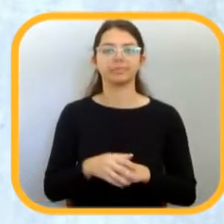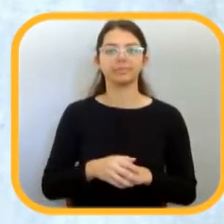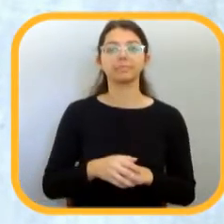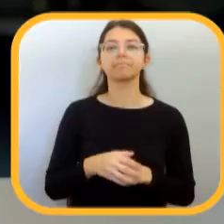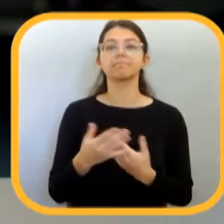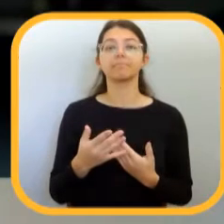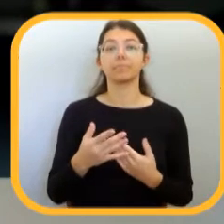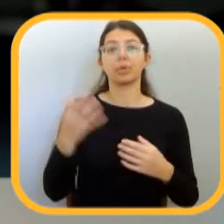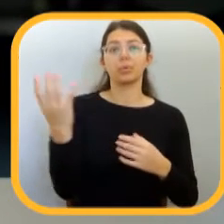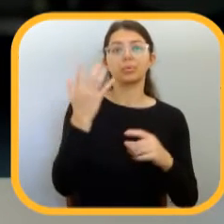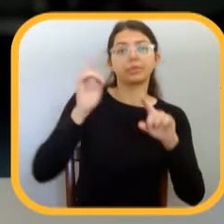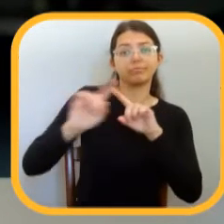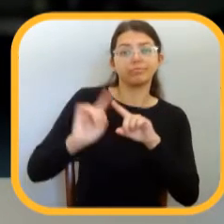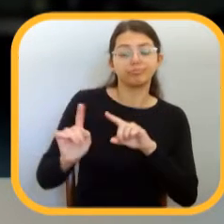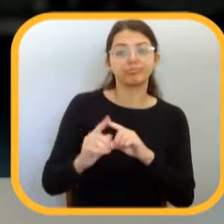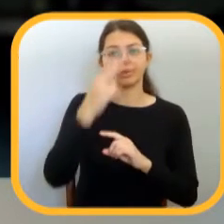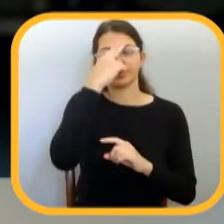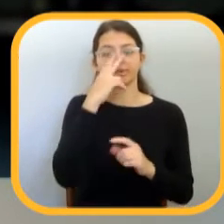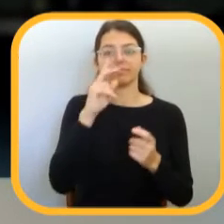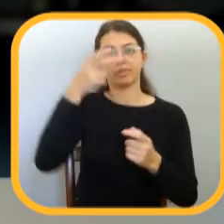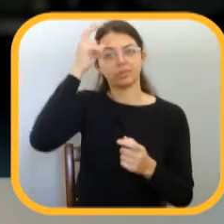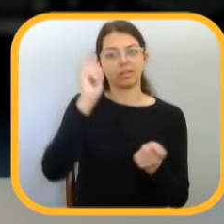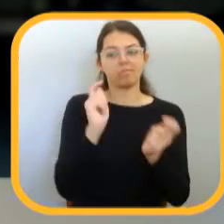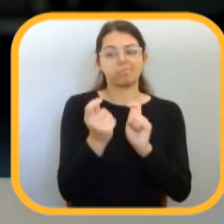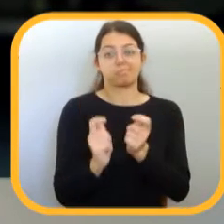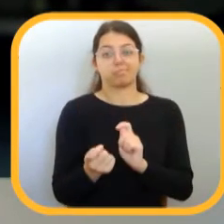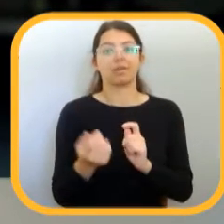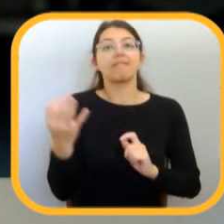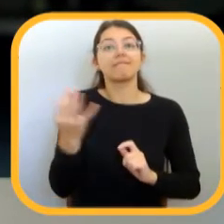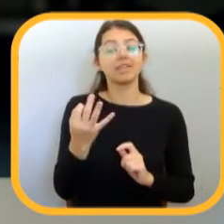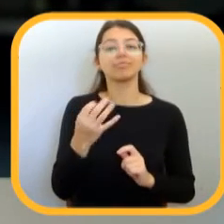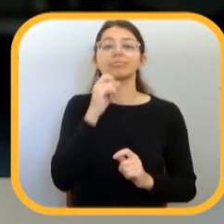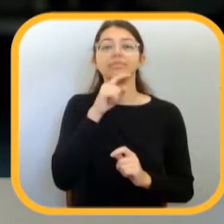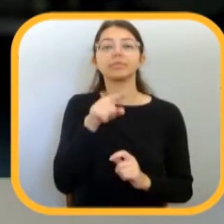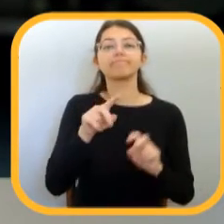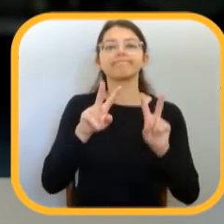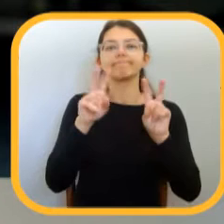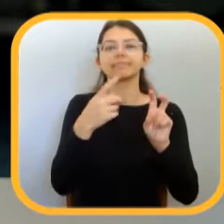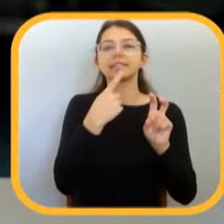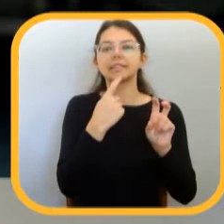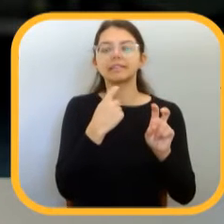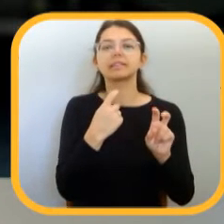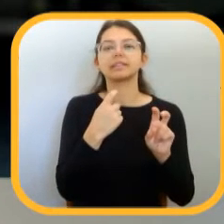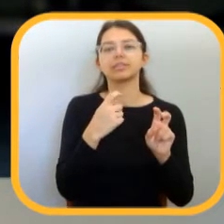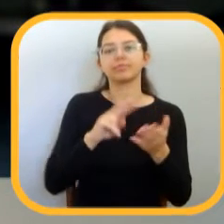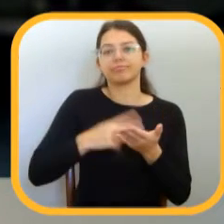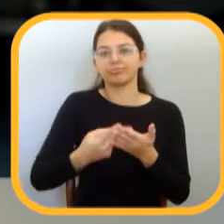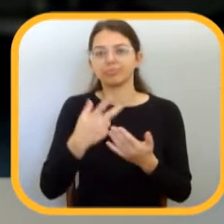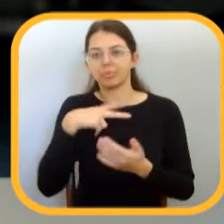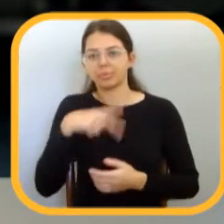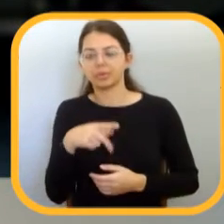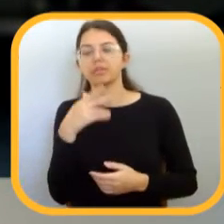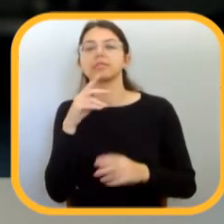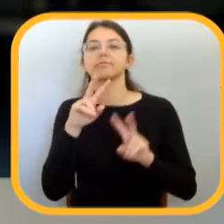esse conhecimento. As diferentes culturas e a história moldam estes conceitos. E por isso é possível que já tenhas ouvido o termo Public Understanding